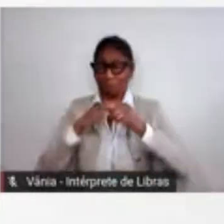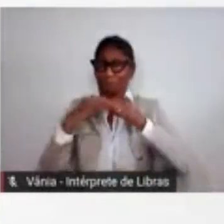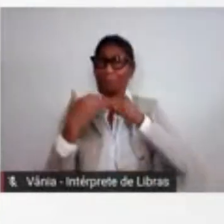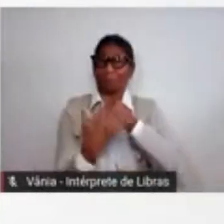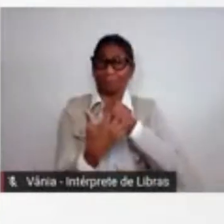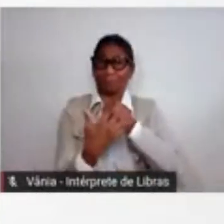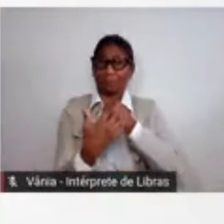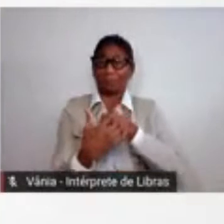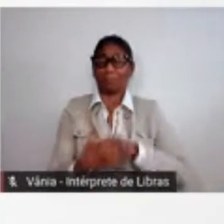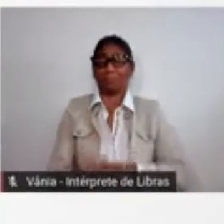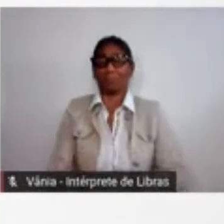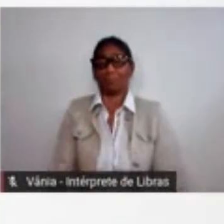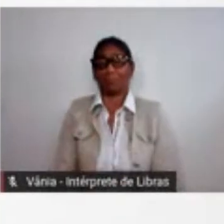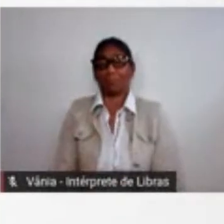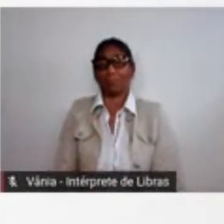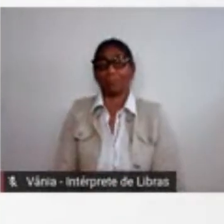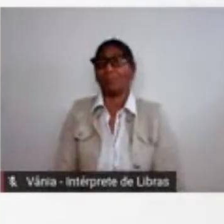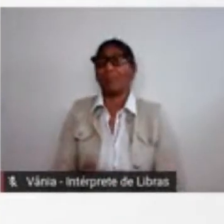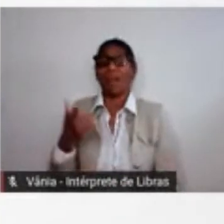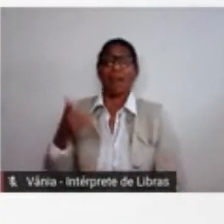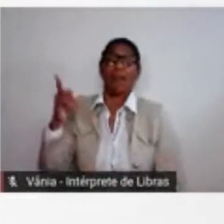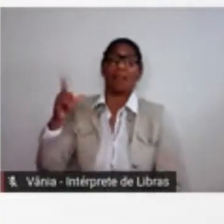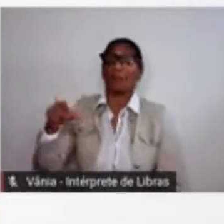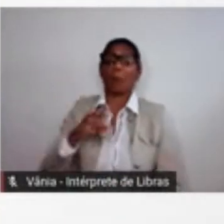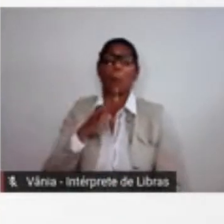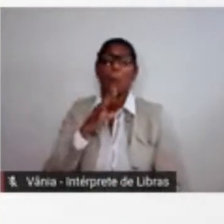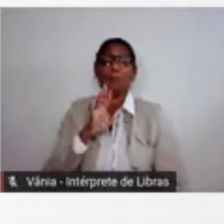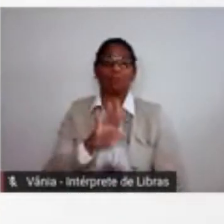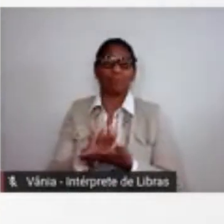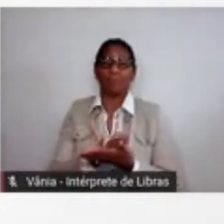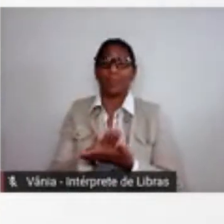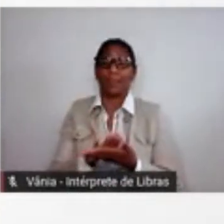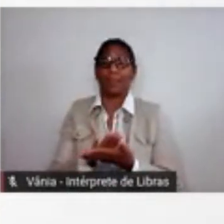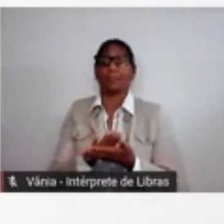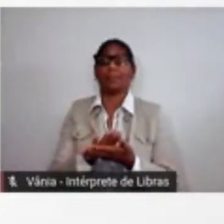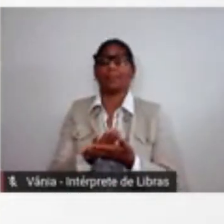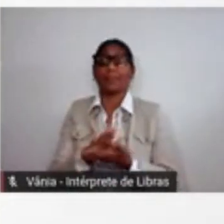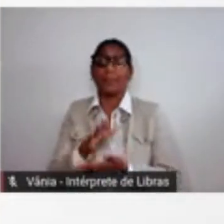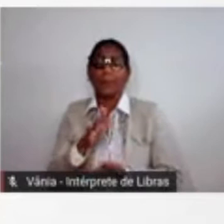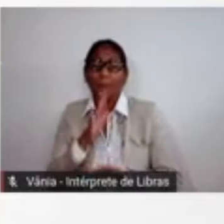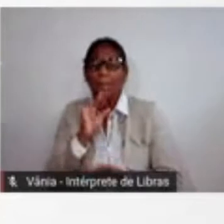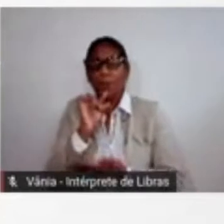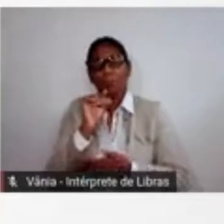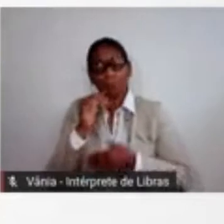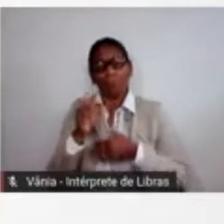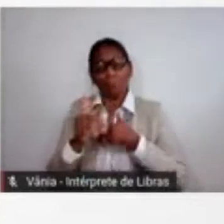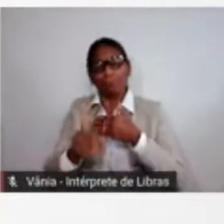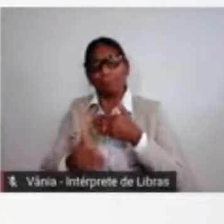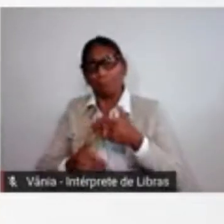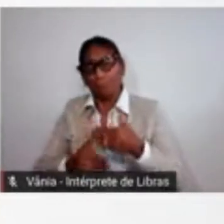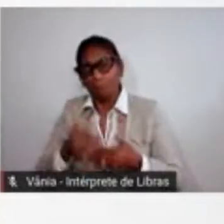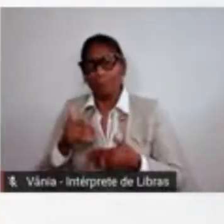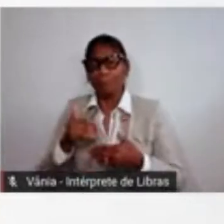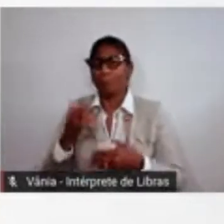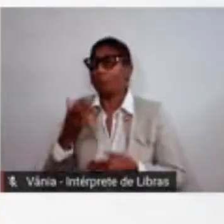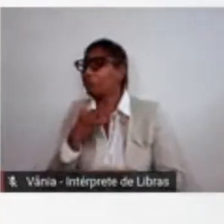que pouco conhecíamos no início do ano e que ainda conhecemos pouco e que tira a vida de